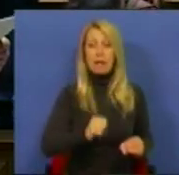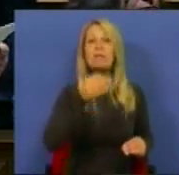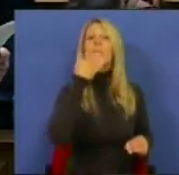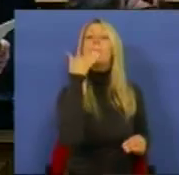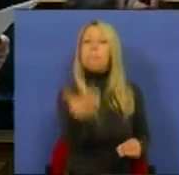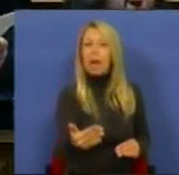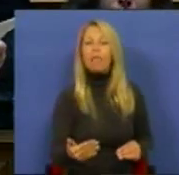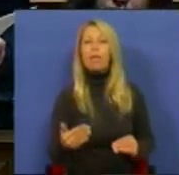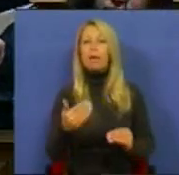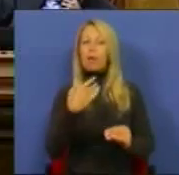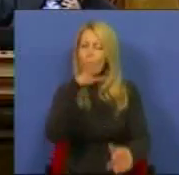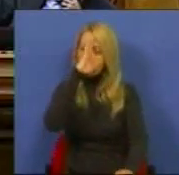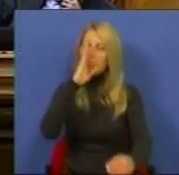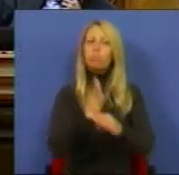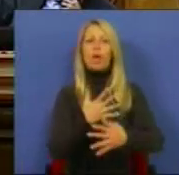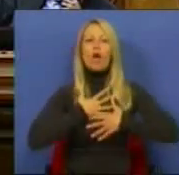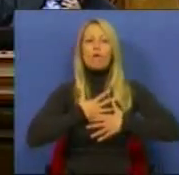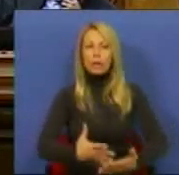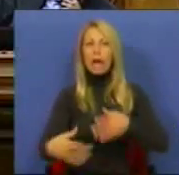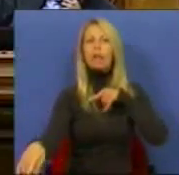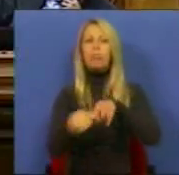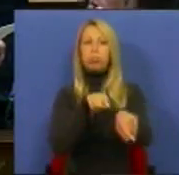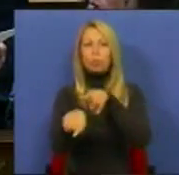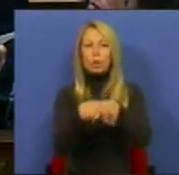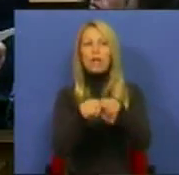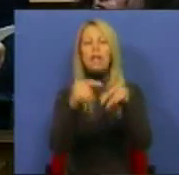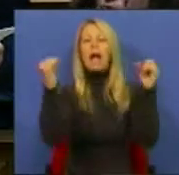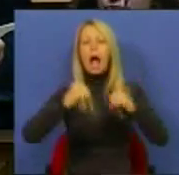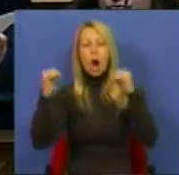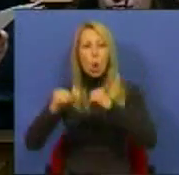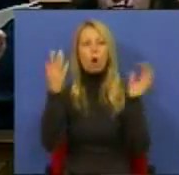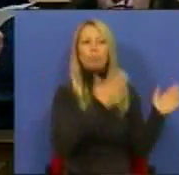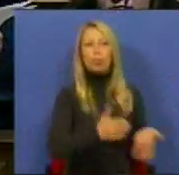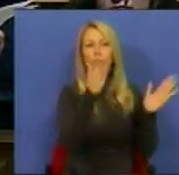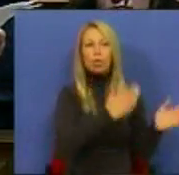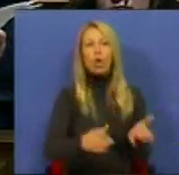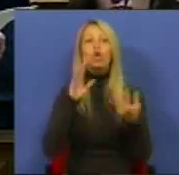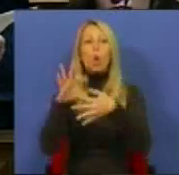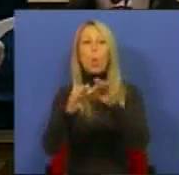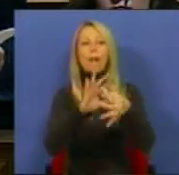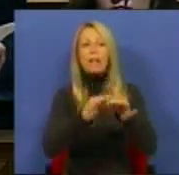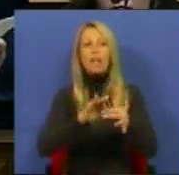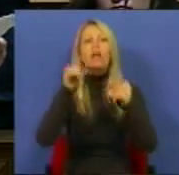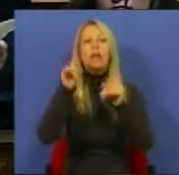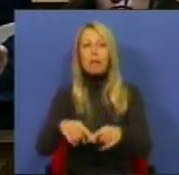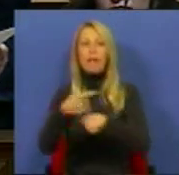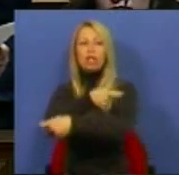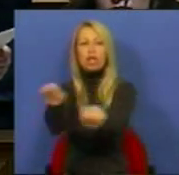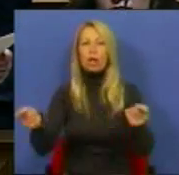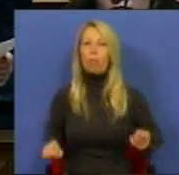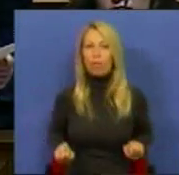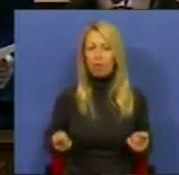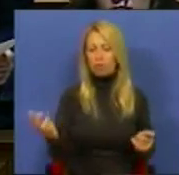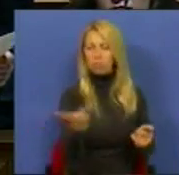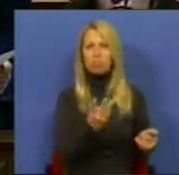que empenhe a vontade política do Governo num acordo entre produtores, cooperativas e distribuidores. Mais longe ainda, exige